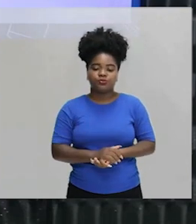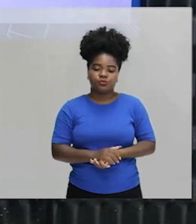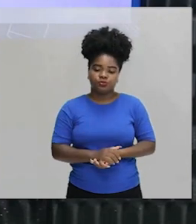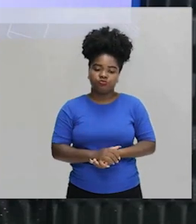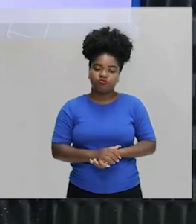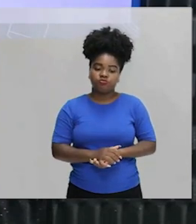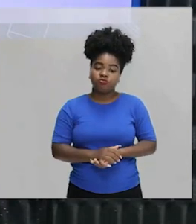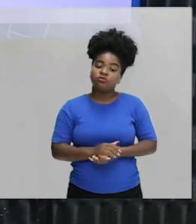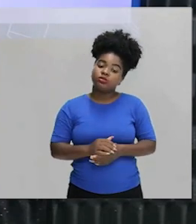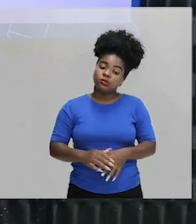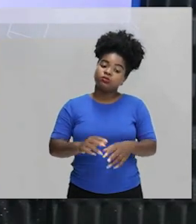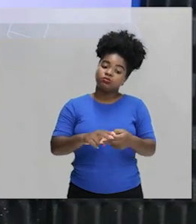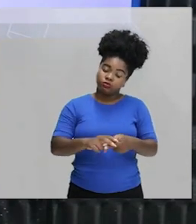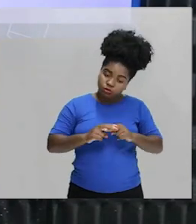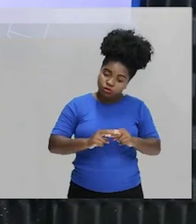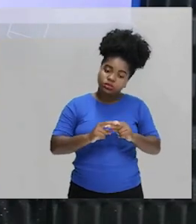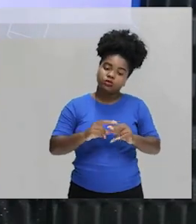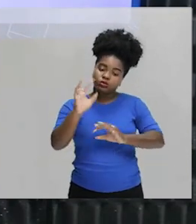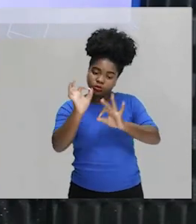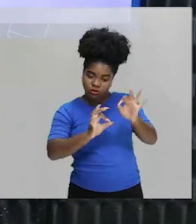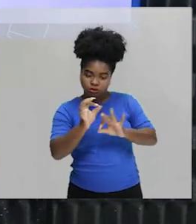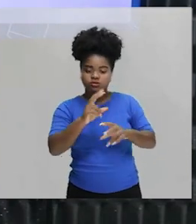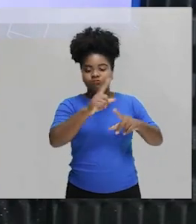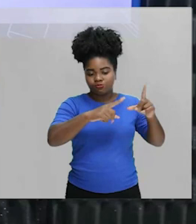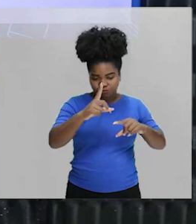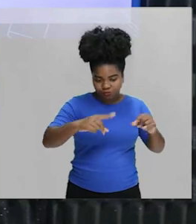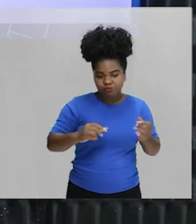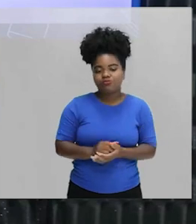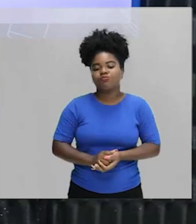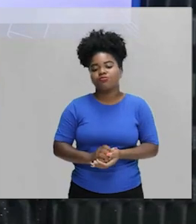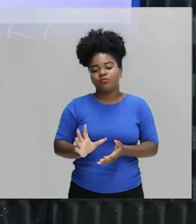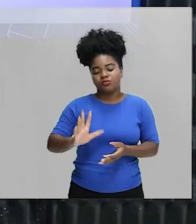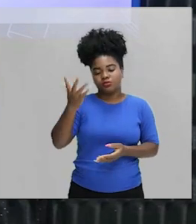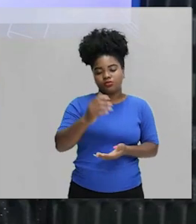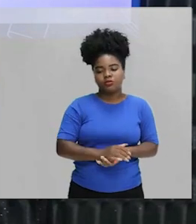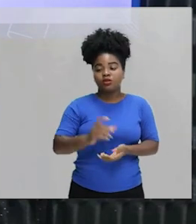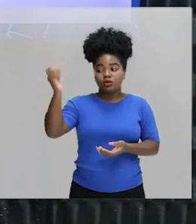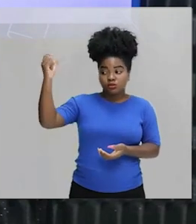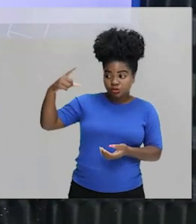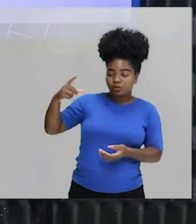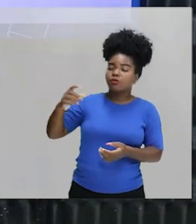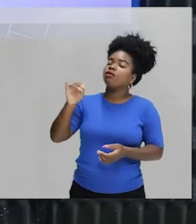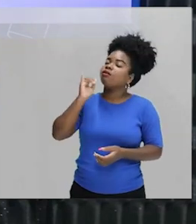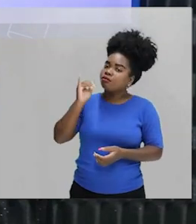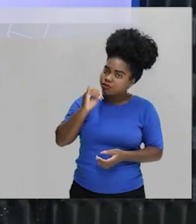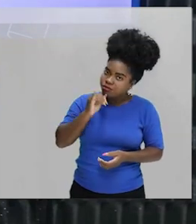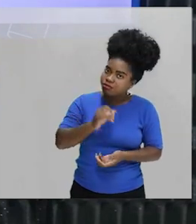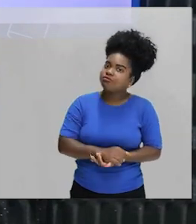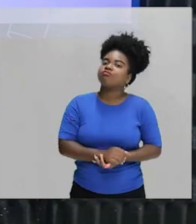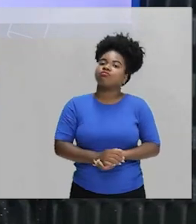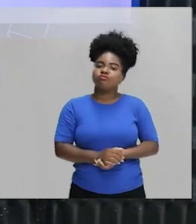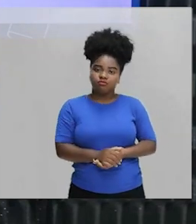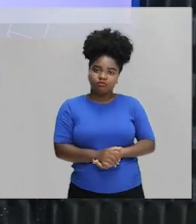são feitas são constituídas essas estrelas tá certo o nosso sol é um exemplo Claro disso